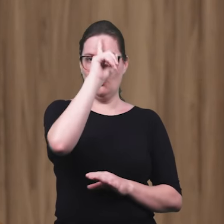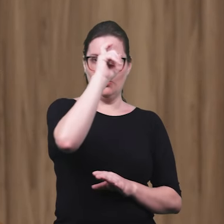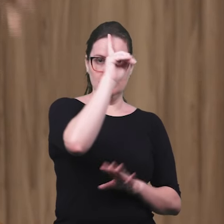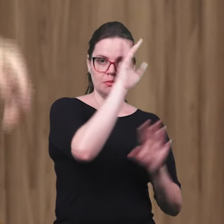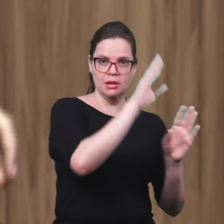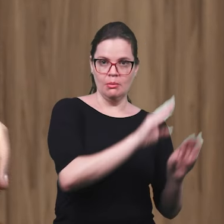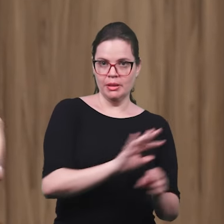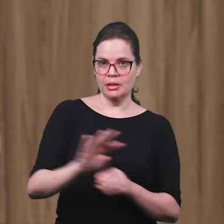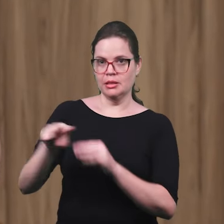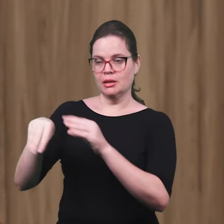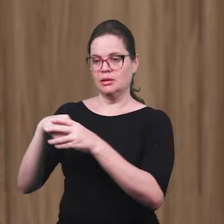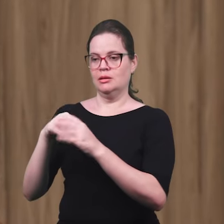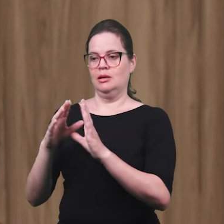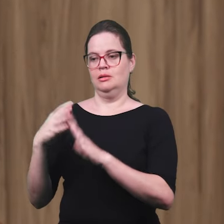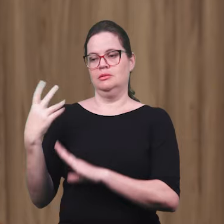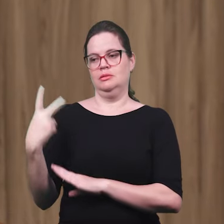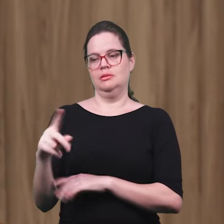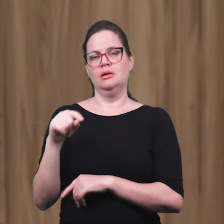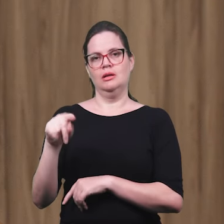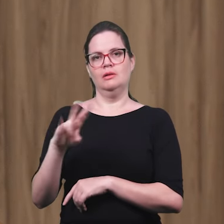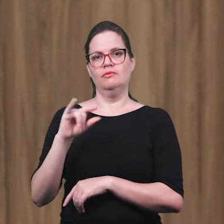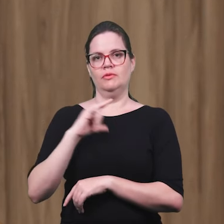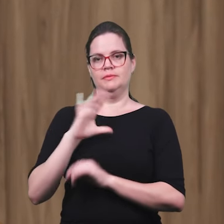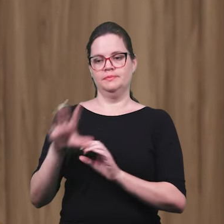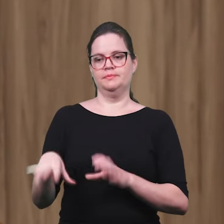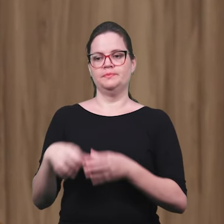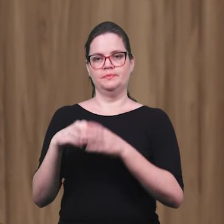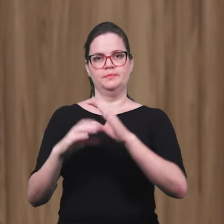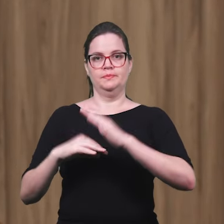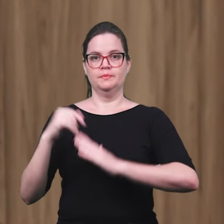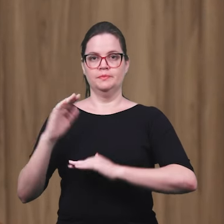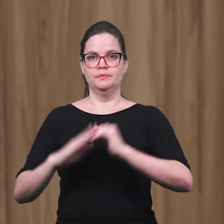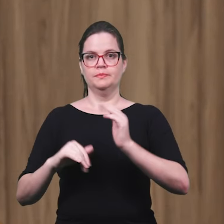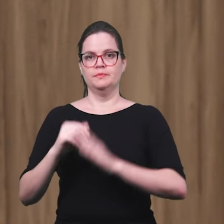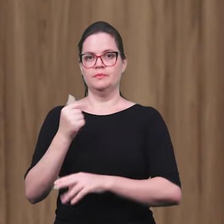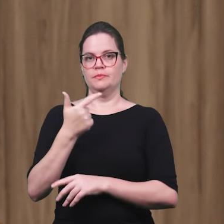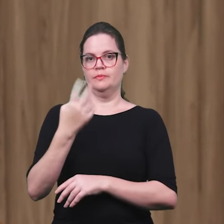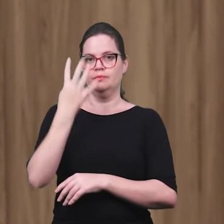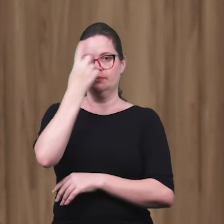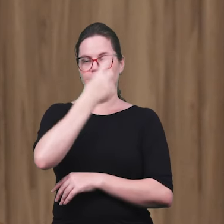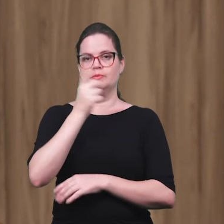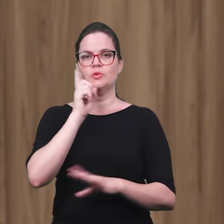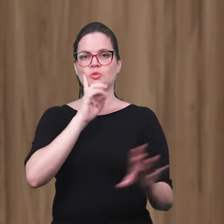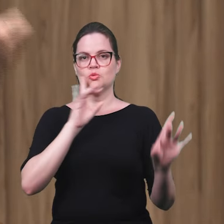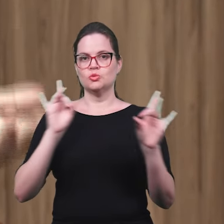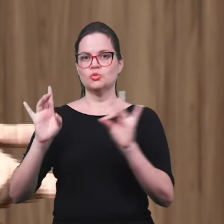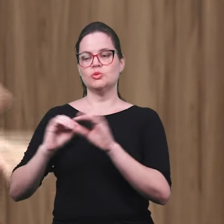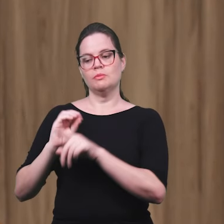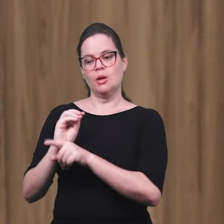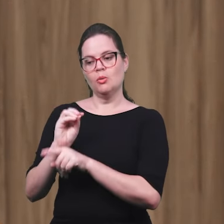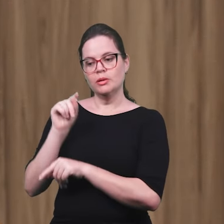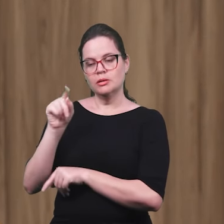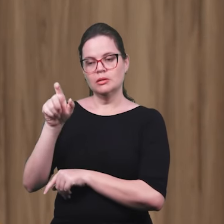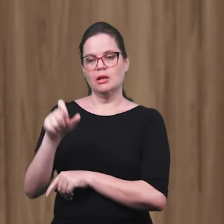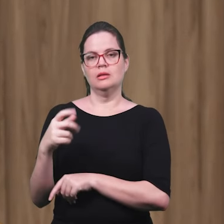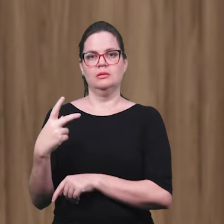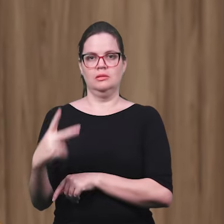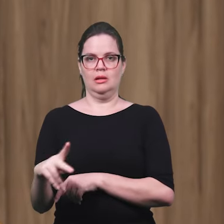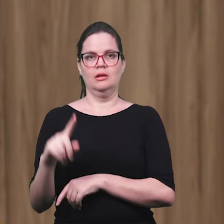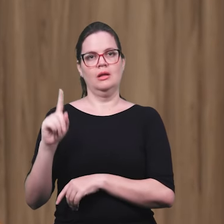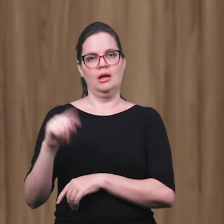estivesse indo para dentro da casa dele. E ali ele vai ter uma equipe 24 horas especializada para cuidar dele.